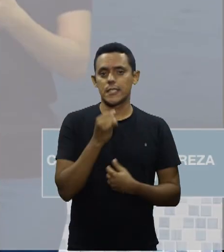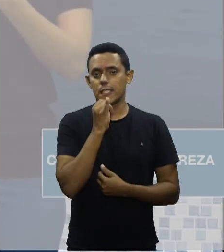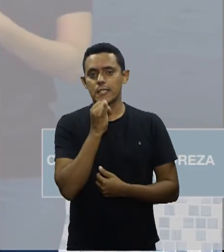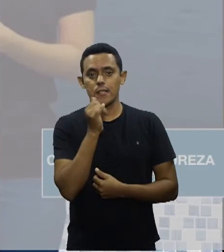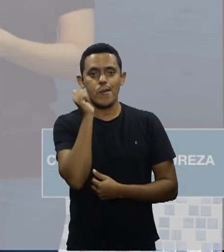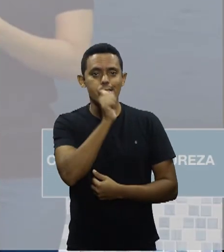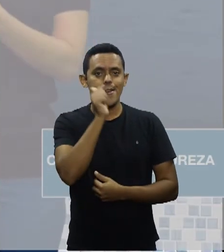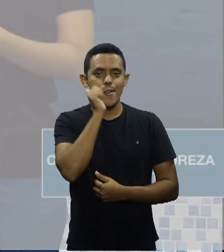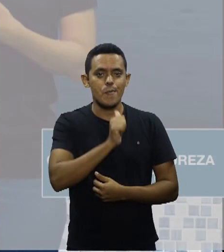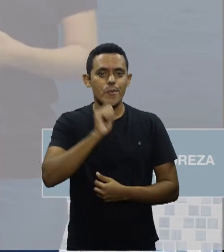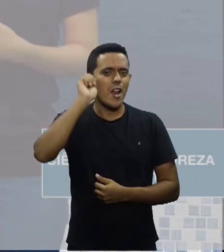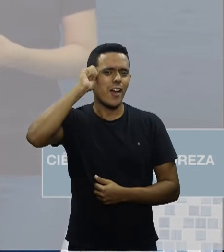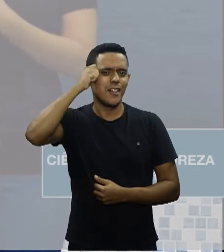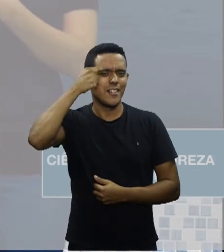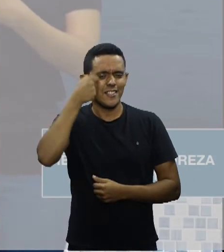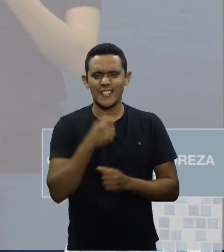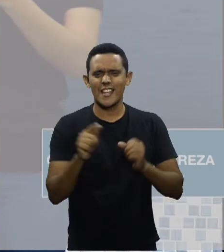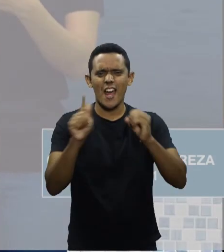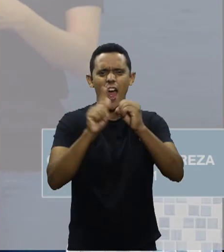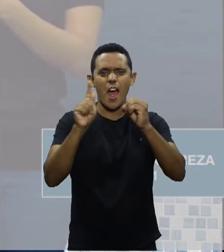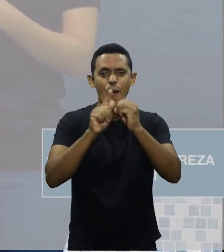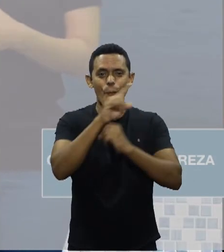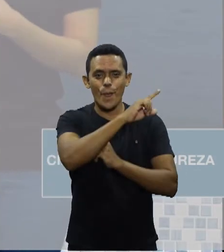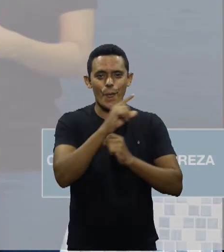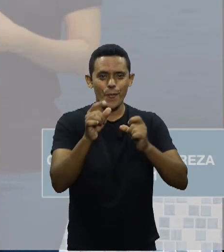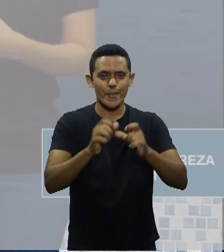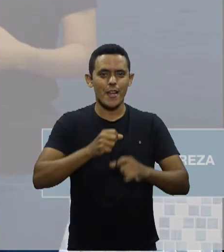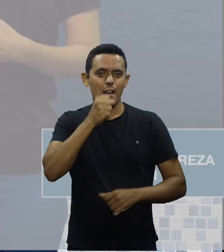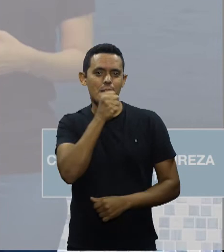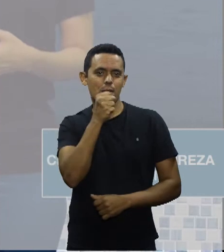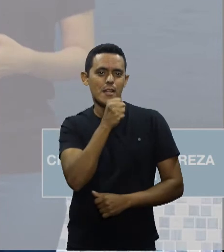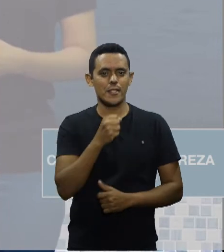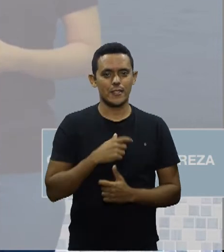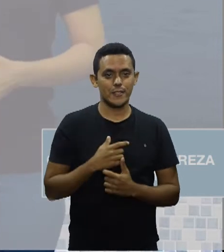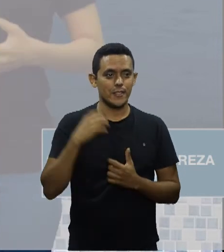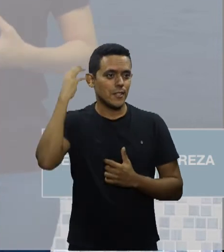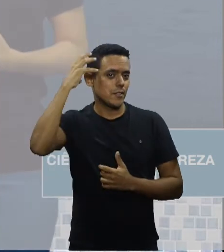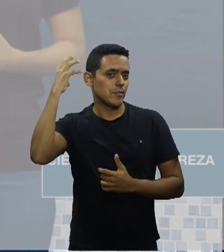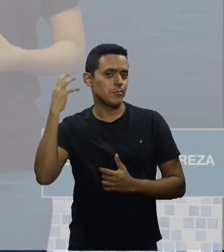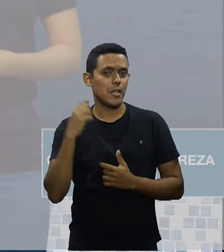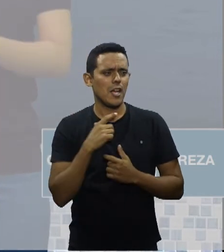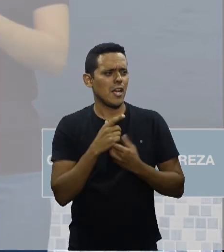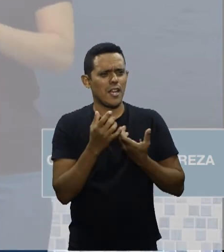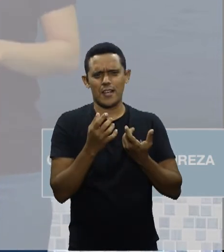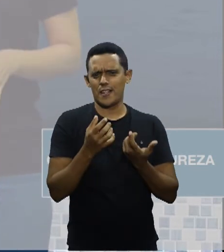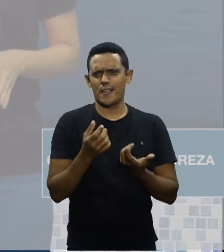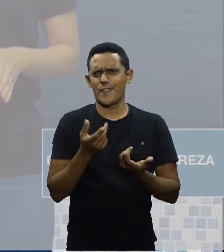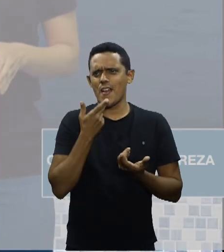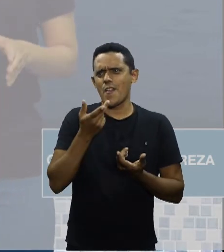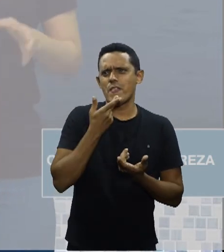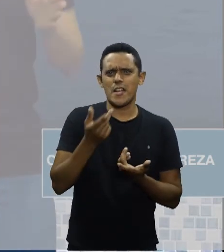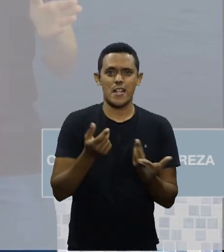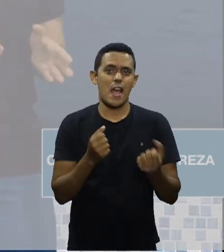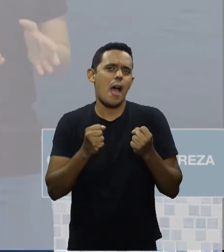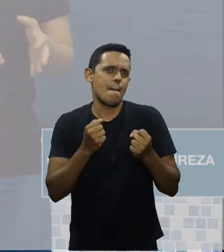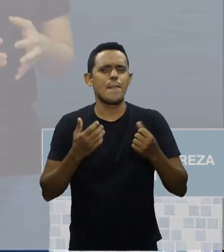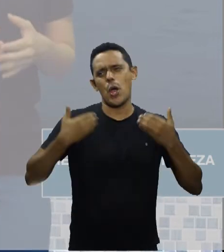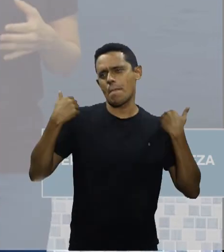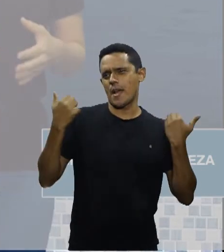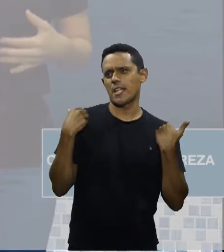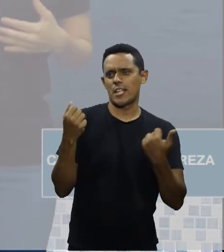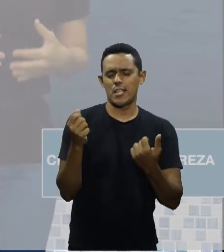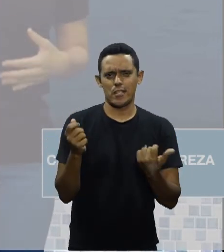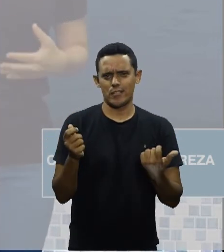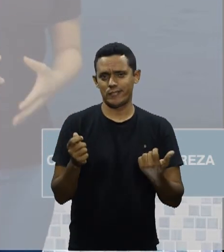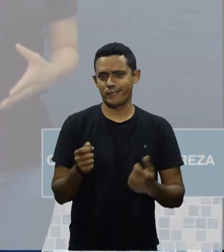que precisa ficar em casa que não pode fazer aglomeração tá aí andando ah eu vou sair também então olha a